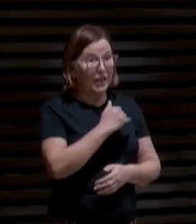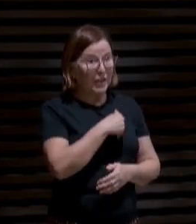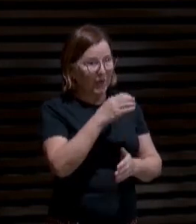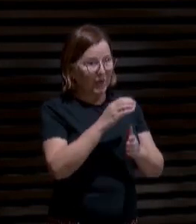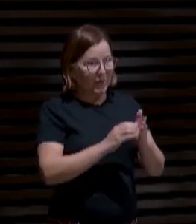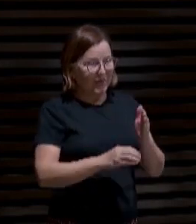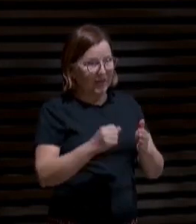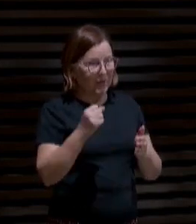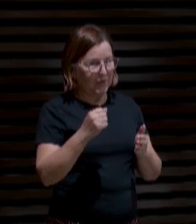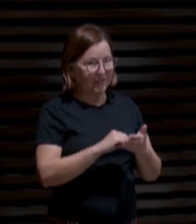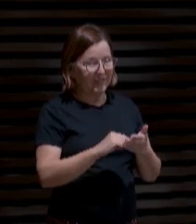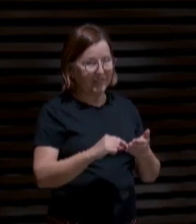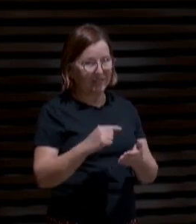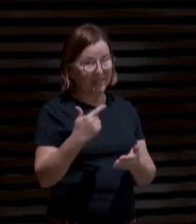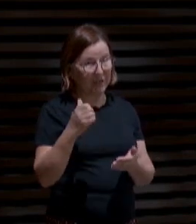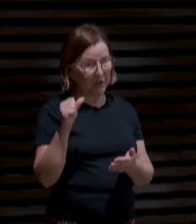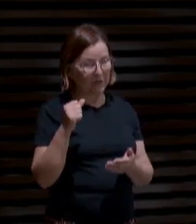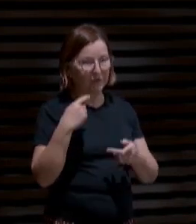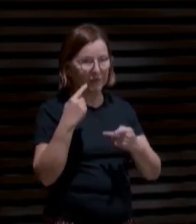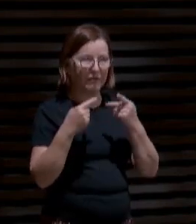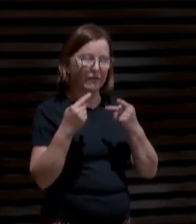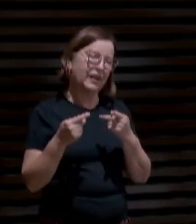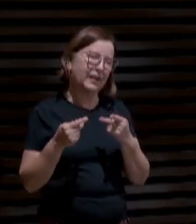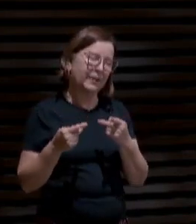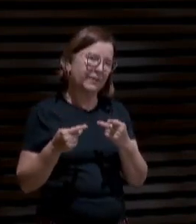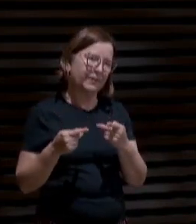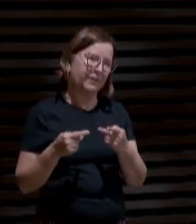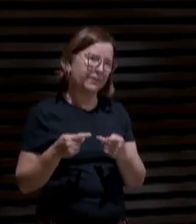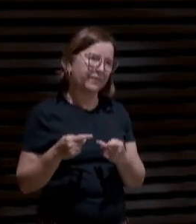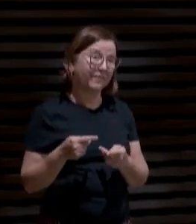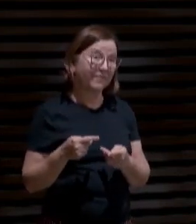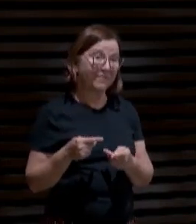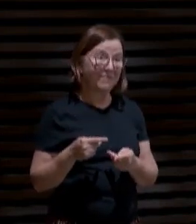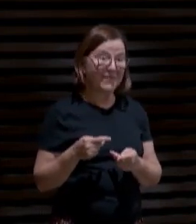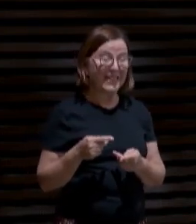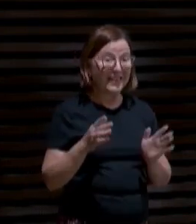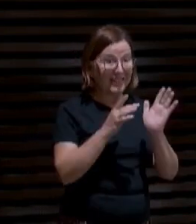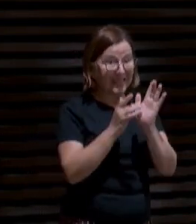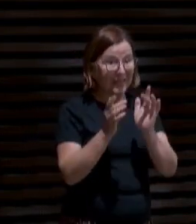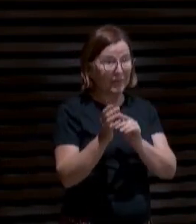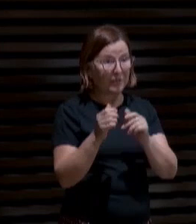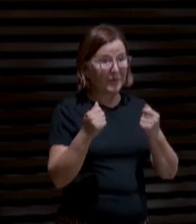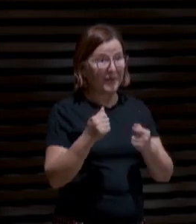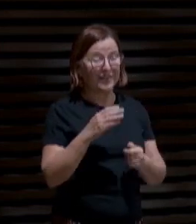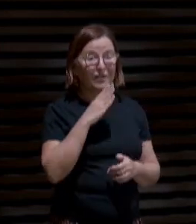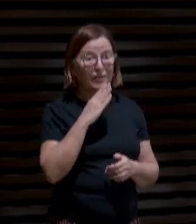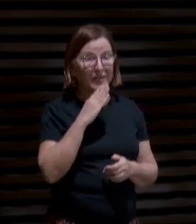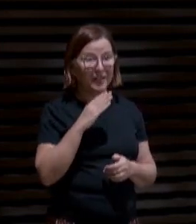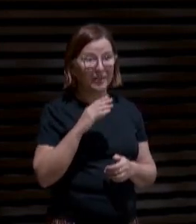ser levantado para que seja conhecido como o eu sou, o Deus que é presente para nos salvar.